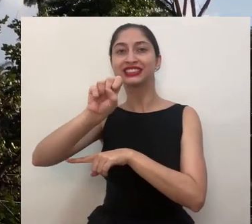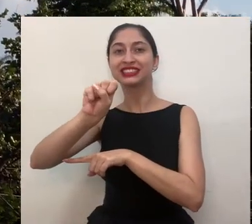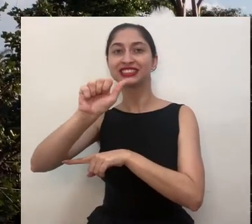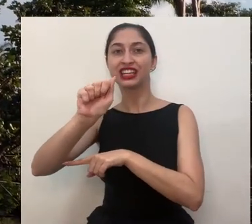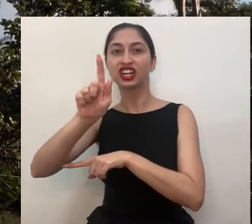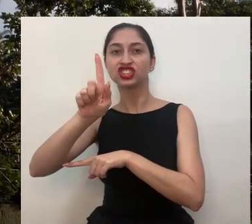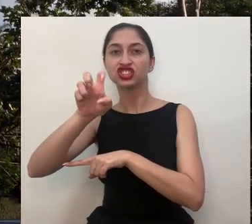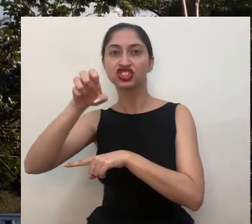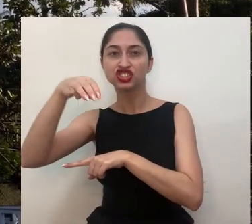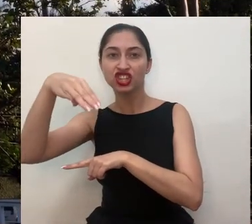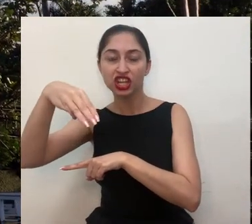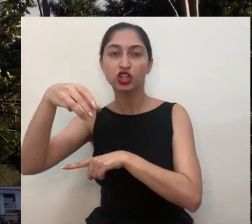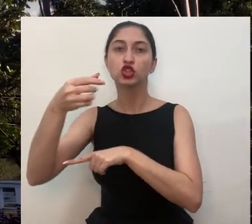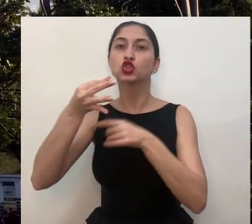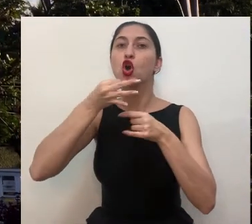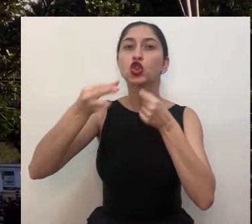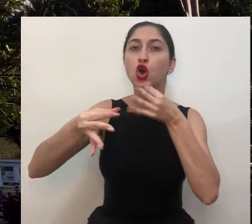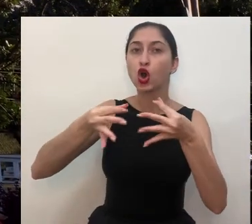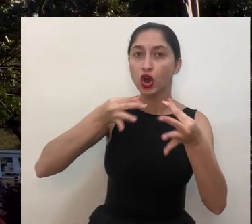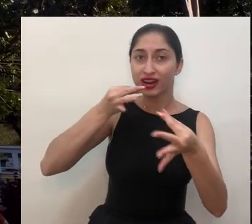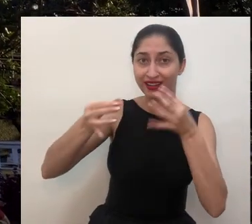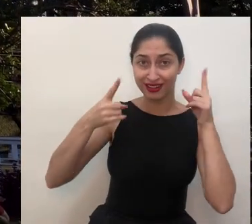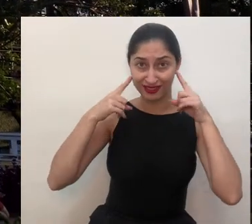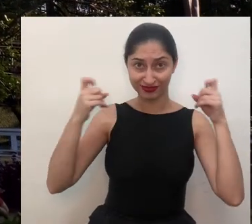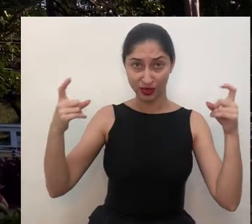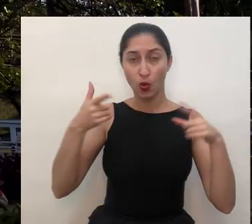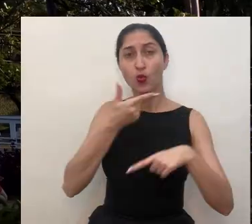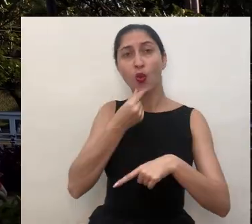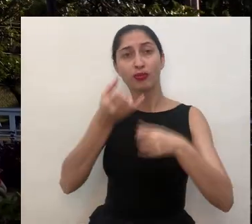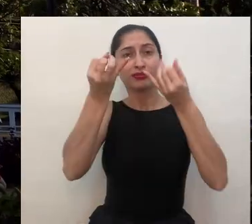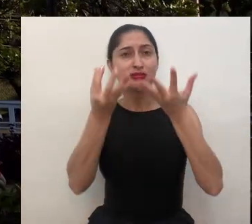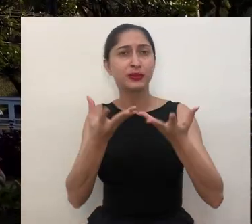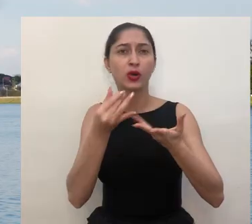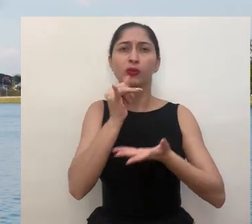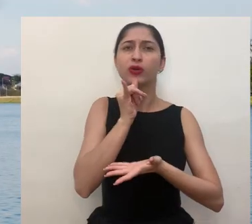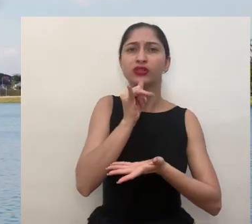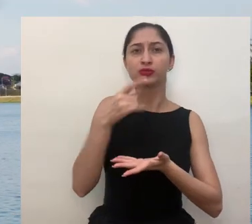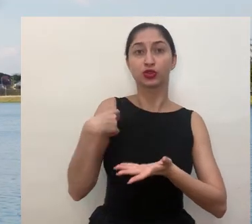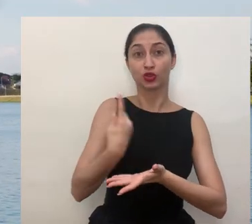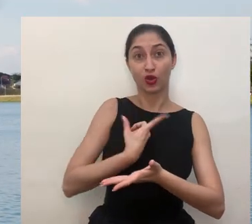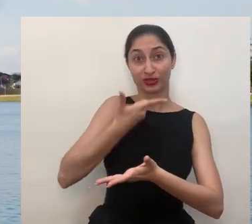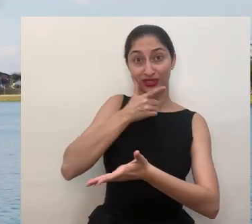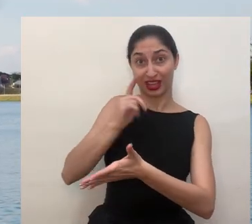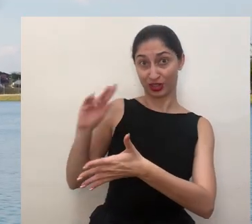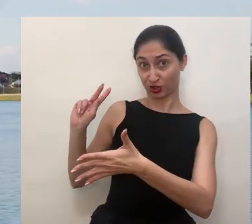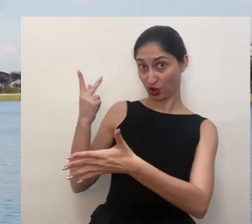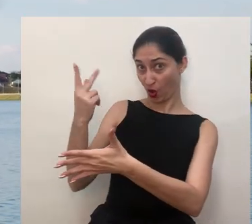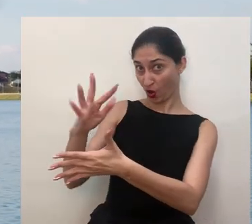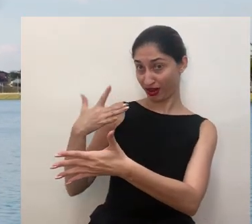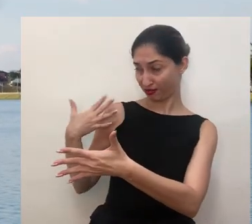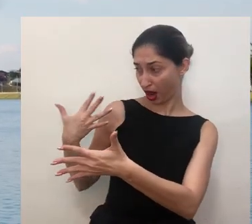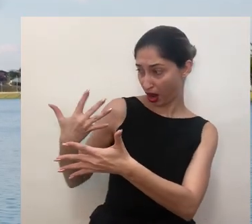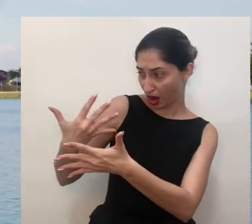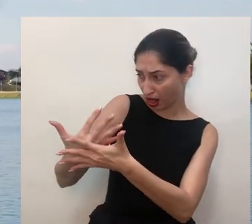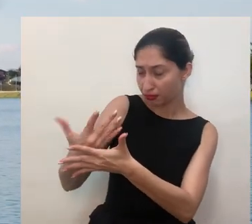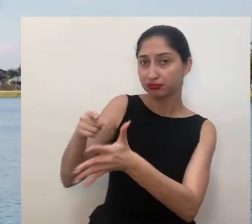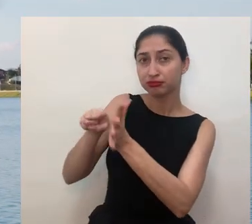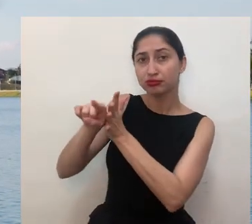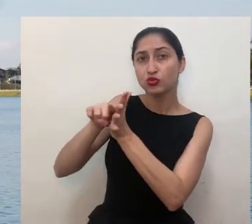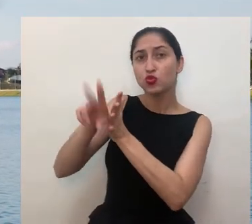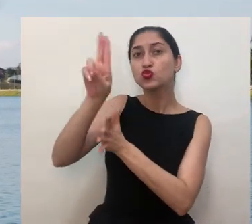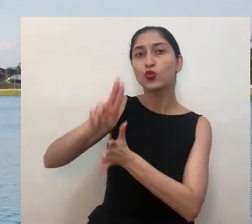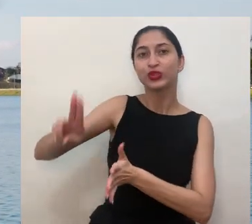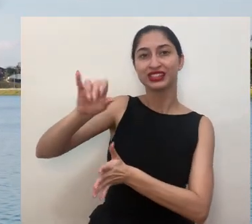da paisagem ao longo do tempo através de fotografias, de imagens, mas através dos sons isso é mais difícil, porque